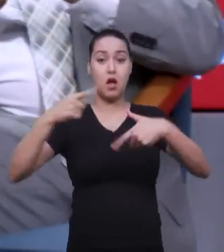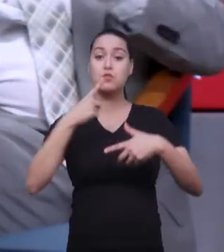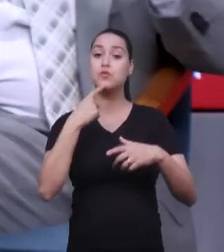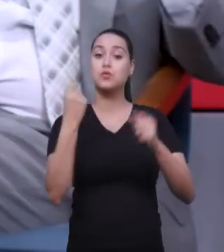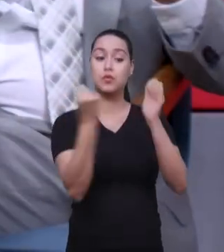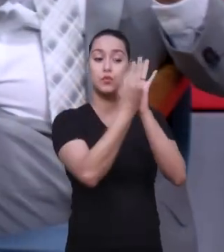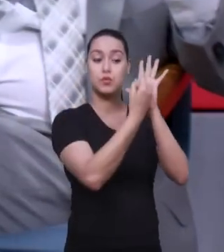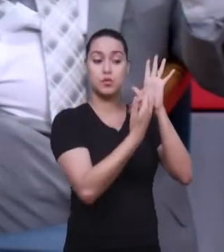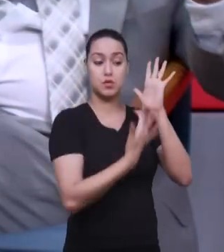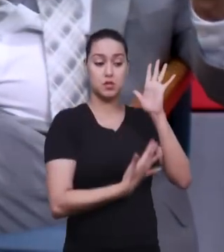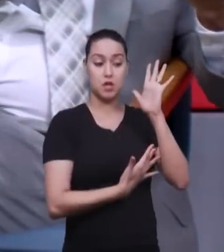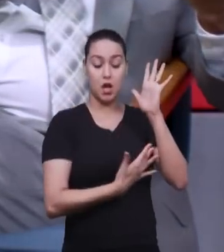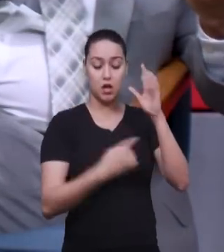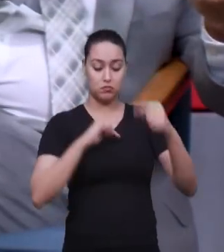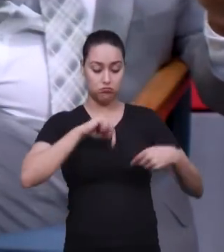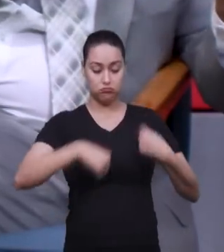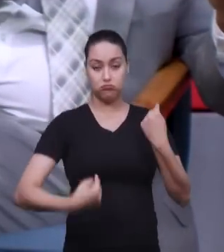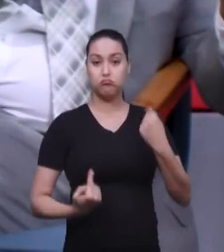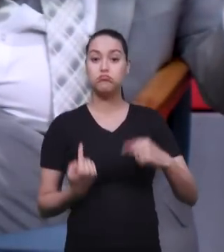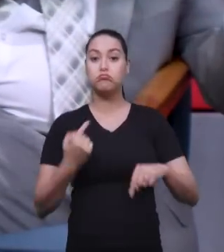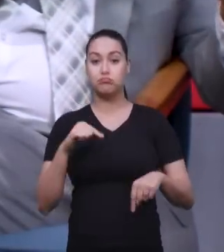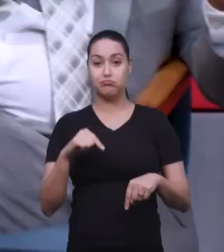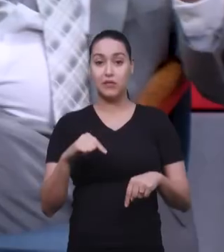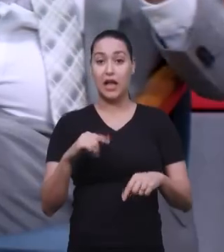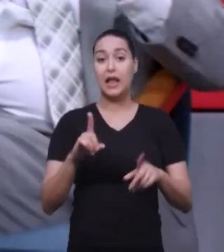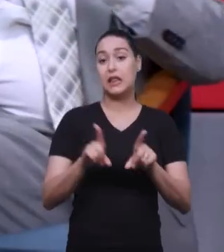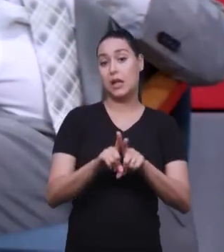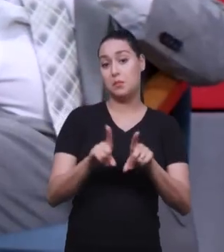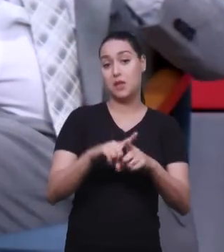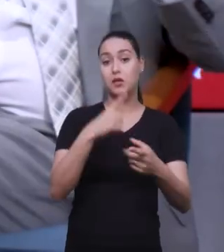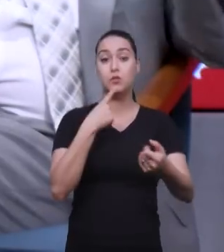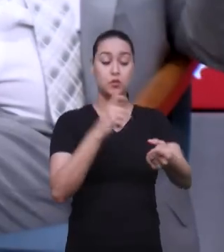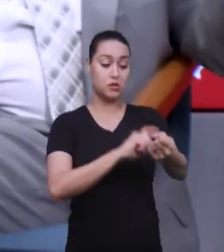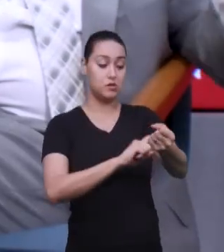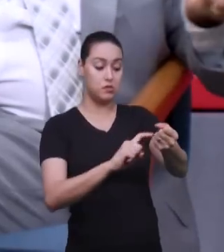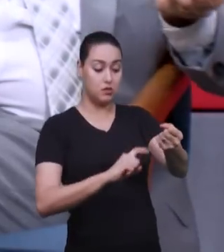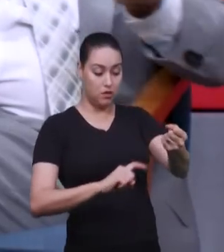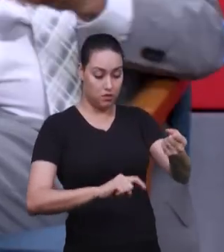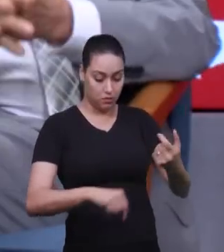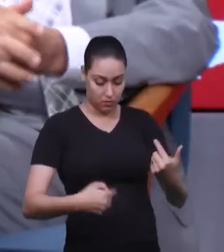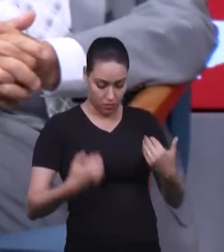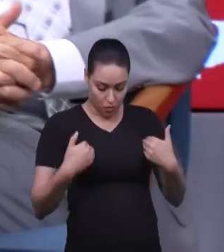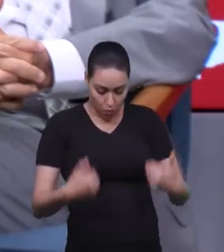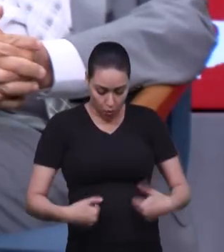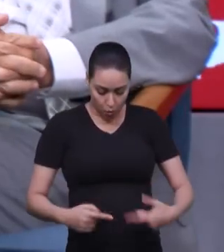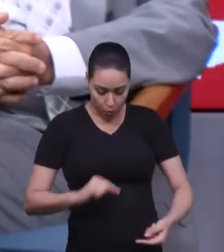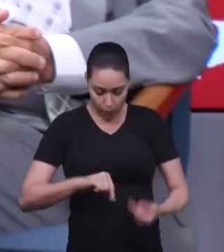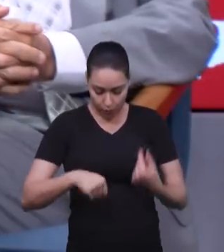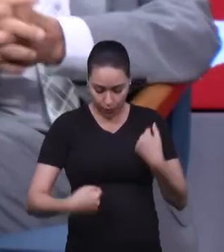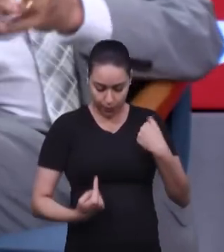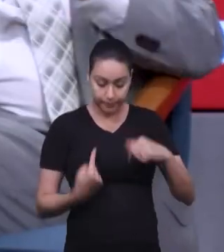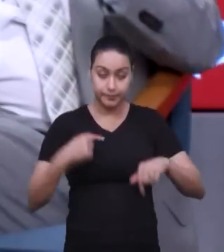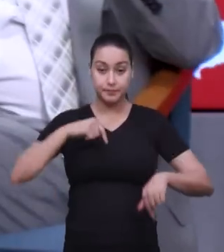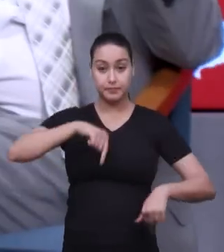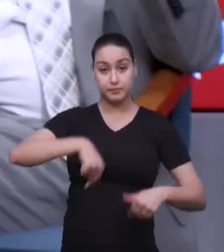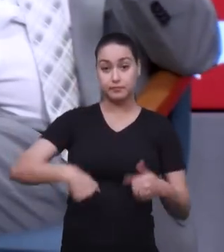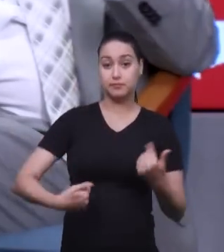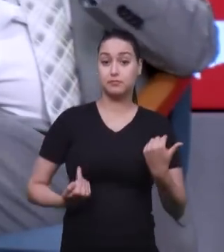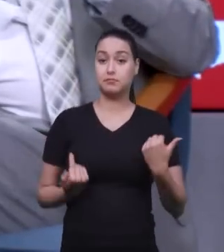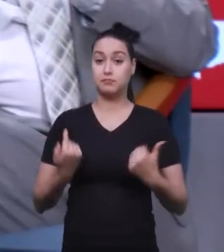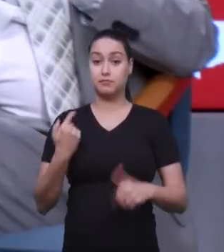opera. O sangue que opera no corpo humano, isso é claro na